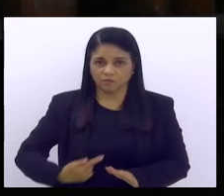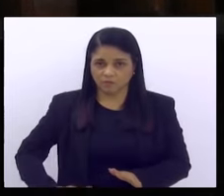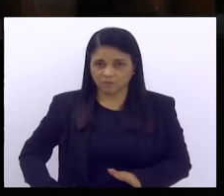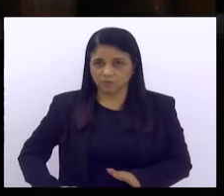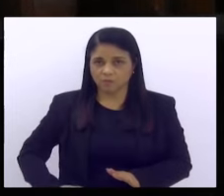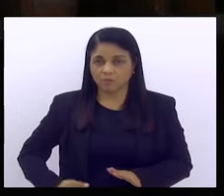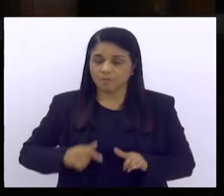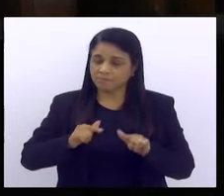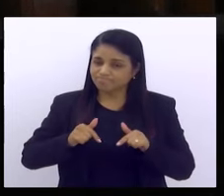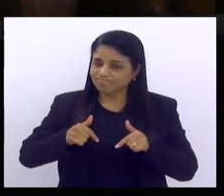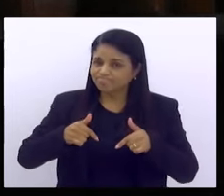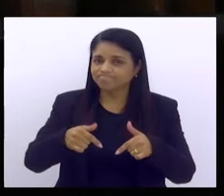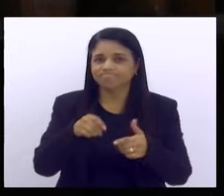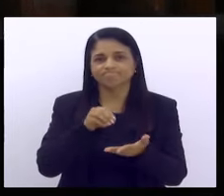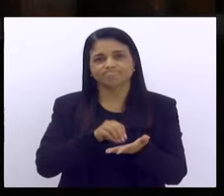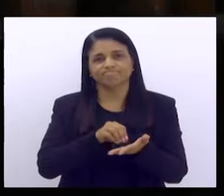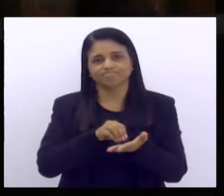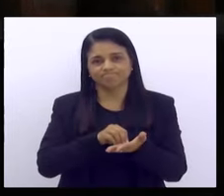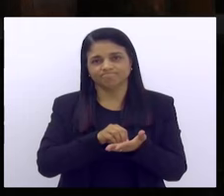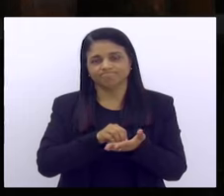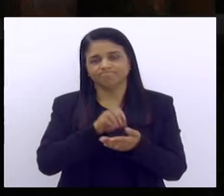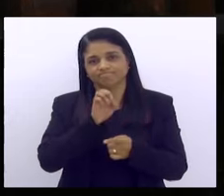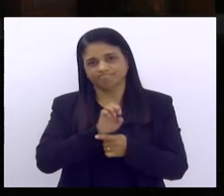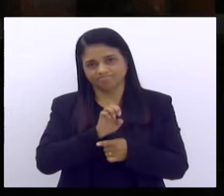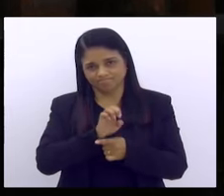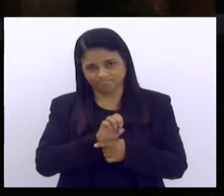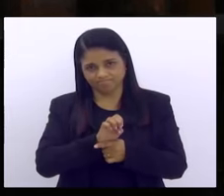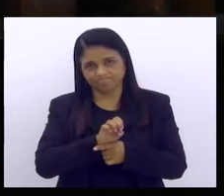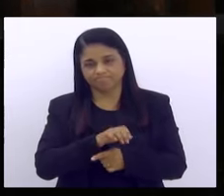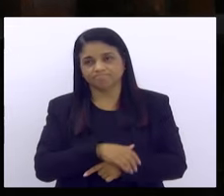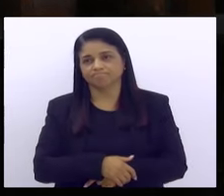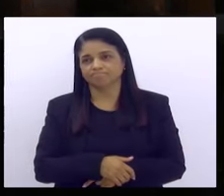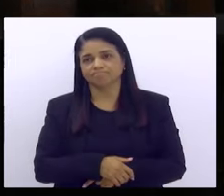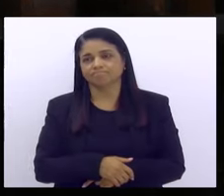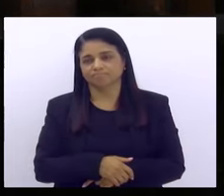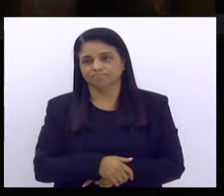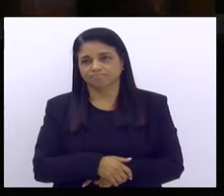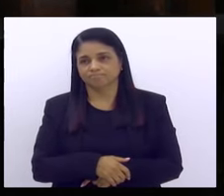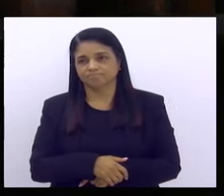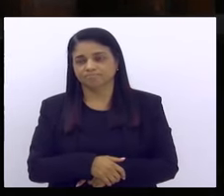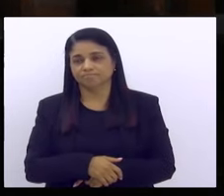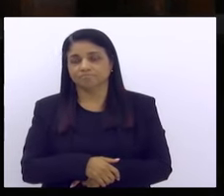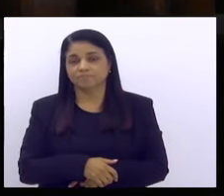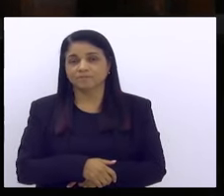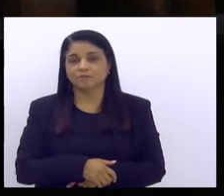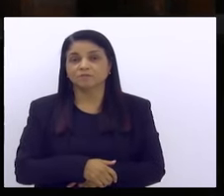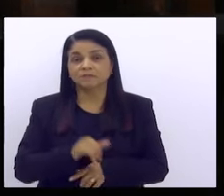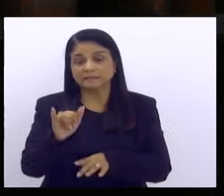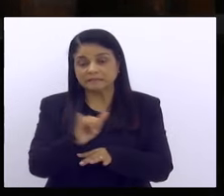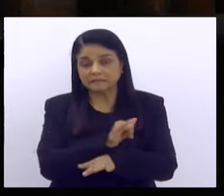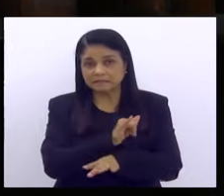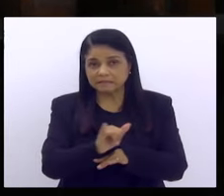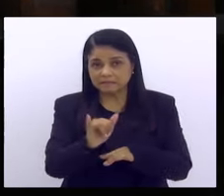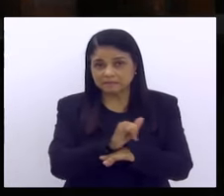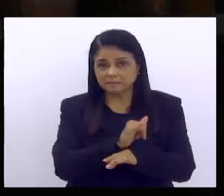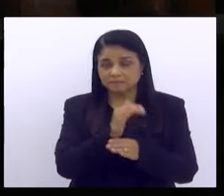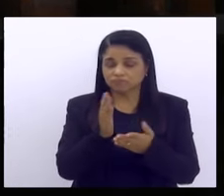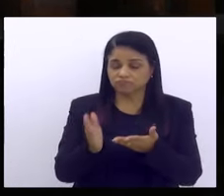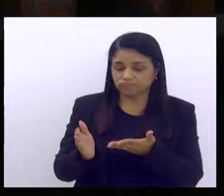não está implantado no nosso Estado. Então, eu diria que essas são as formas de